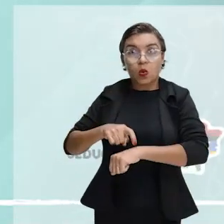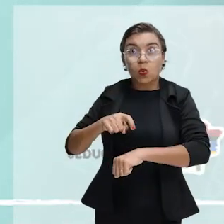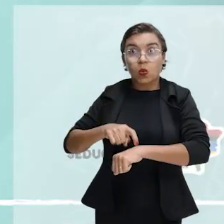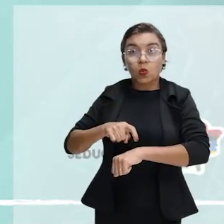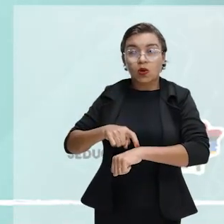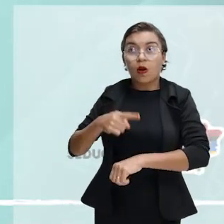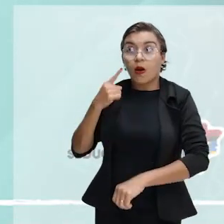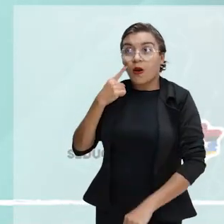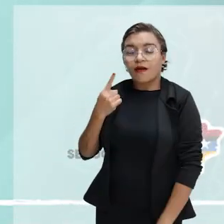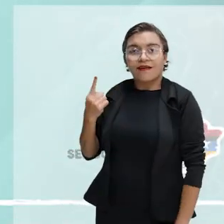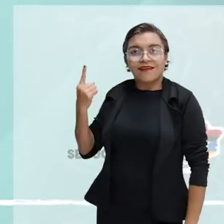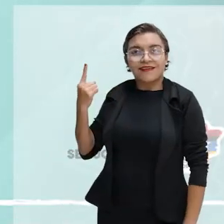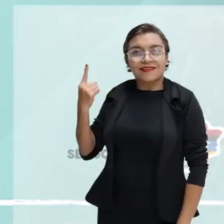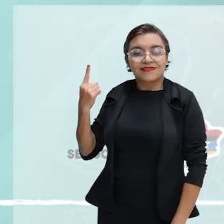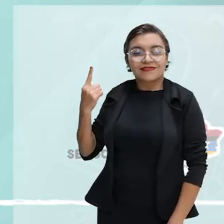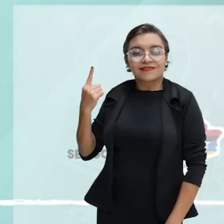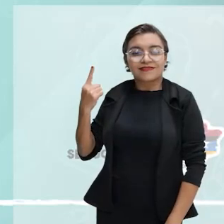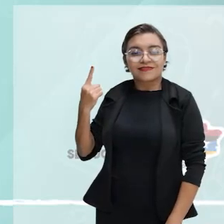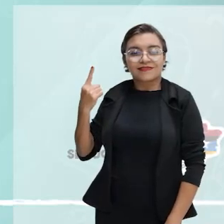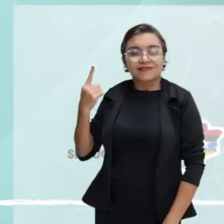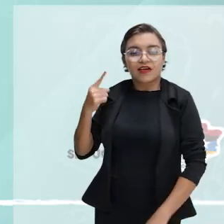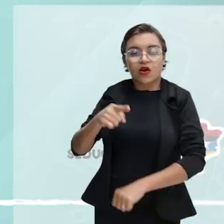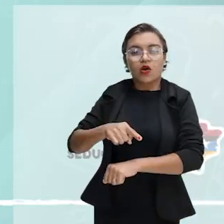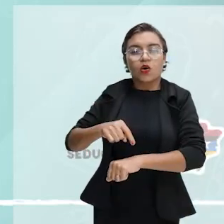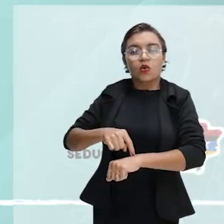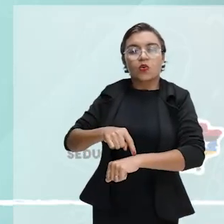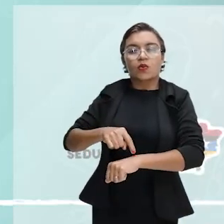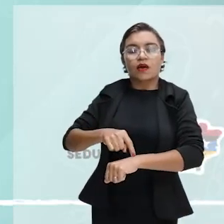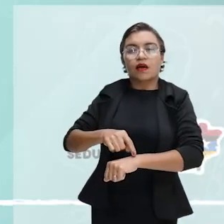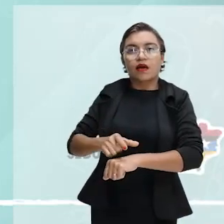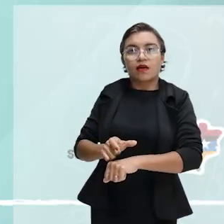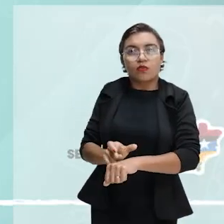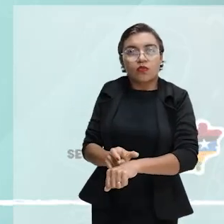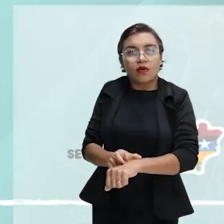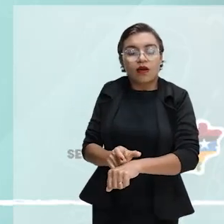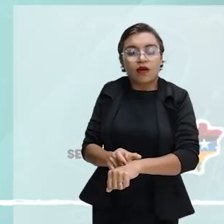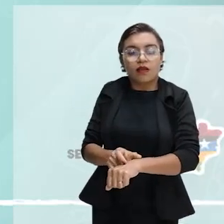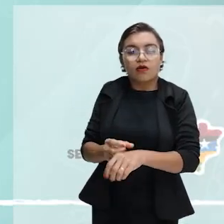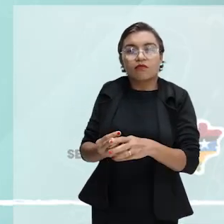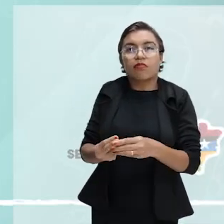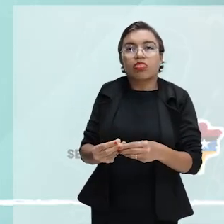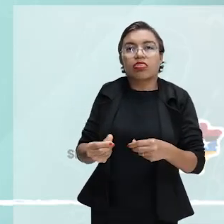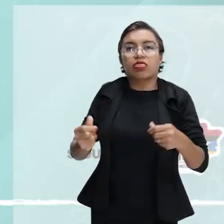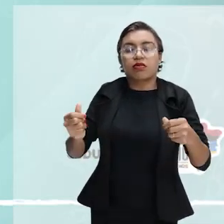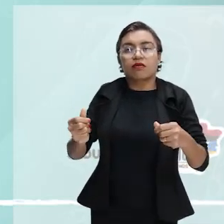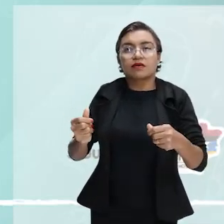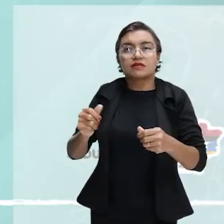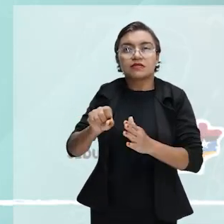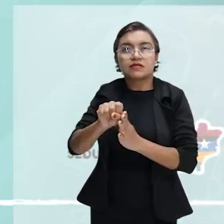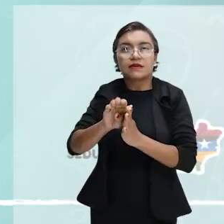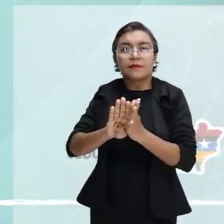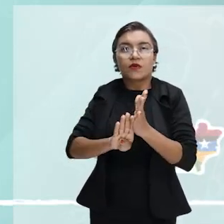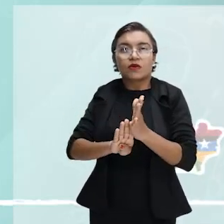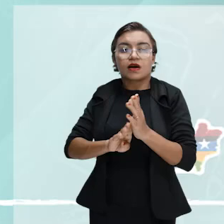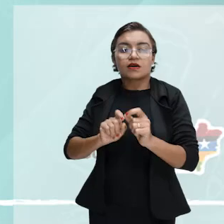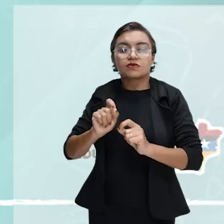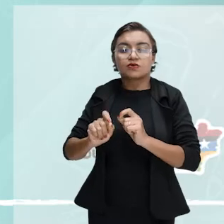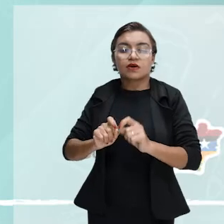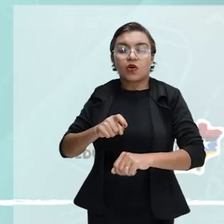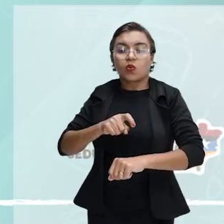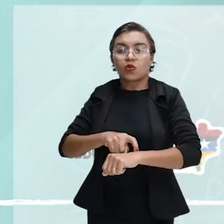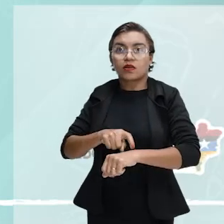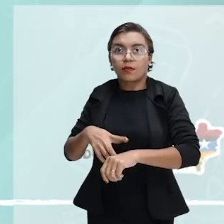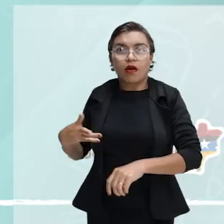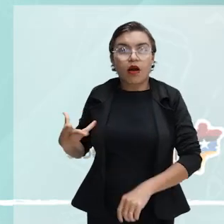foto bacana. O relógio aí se desmanchando para simbolizar essa efemeridade